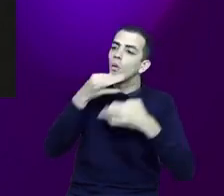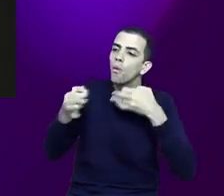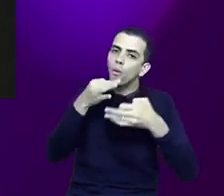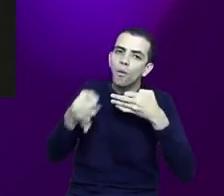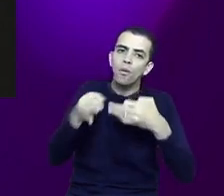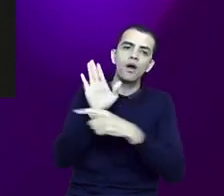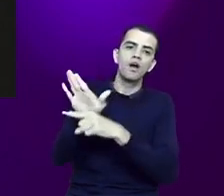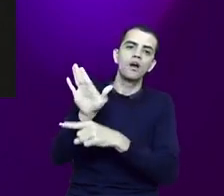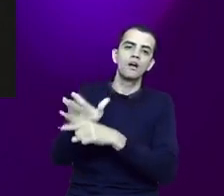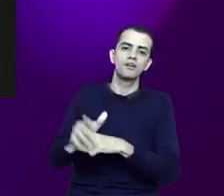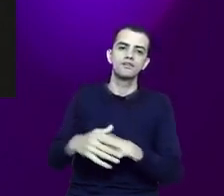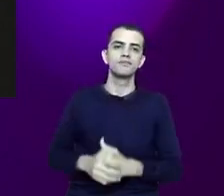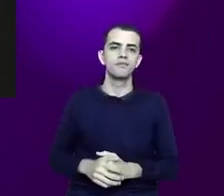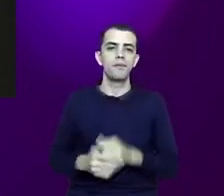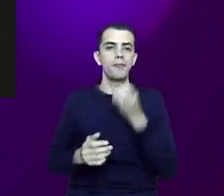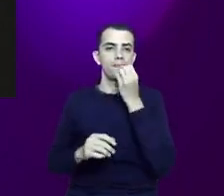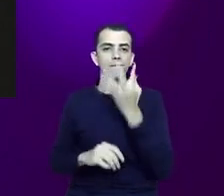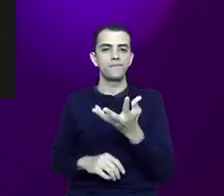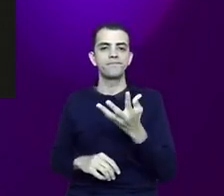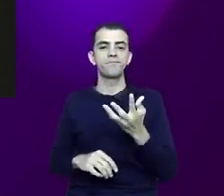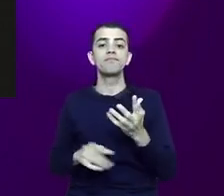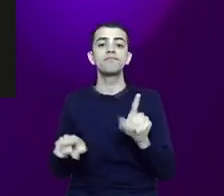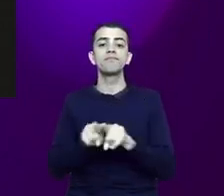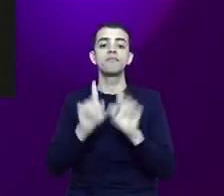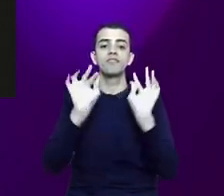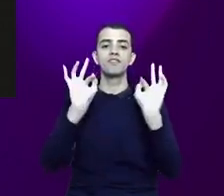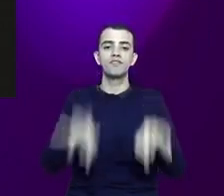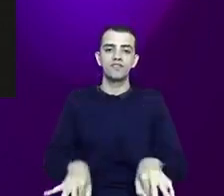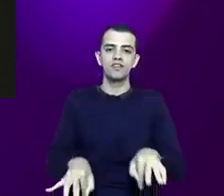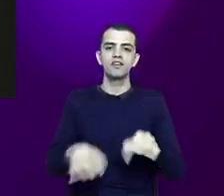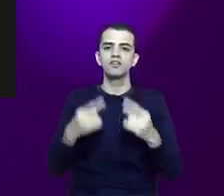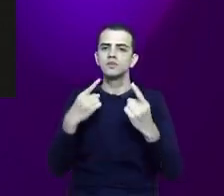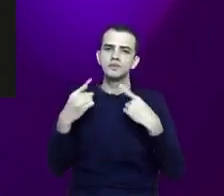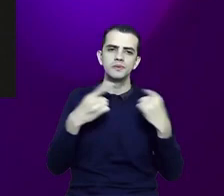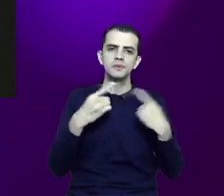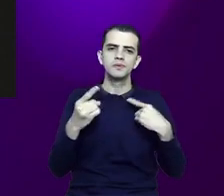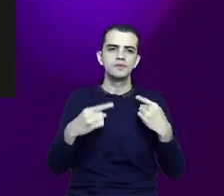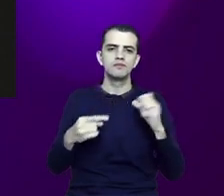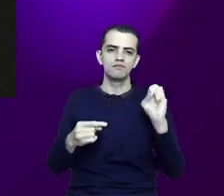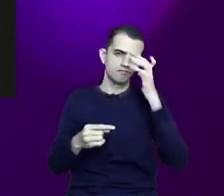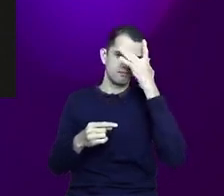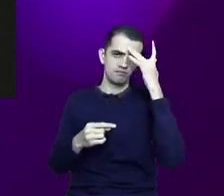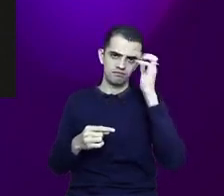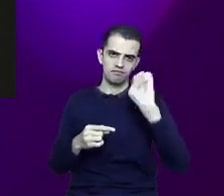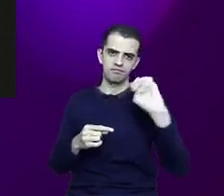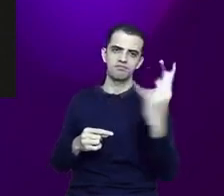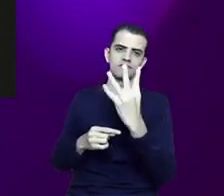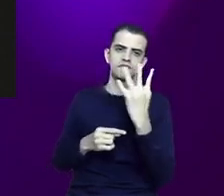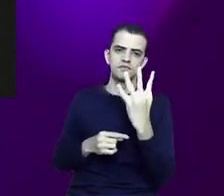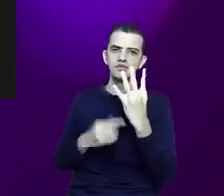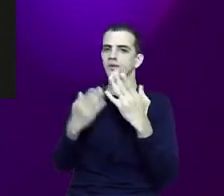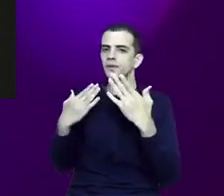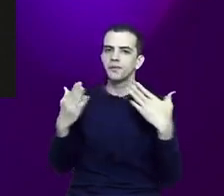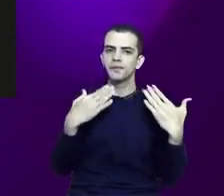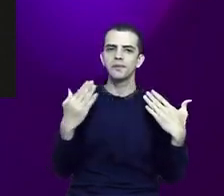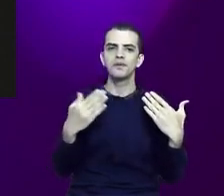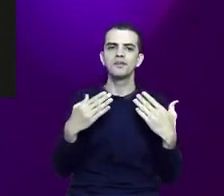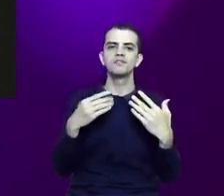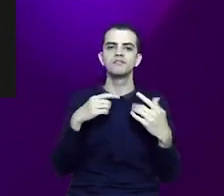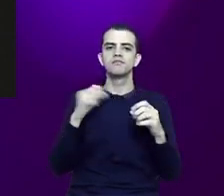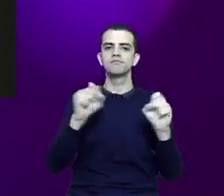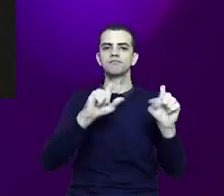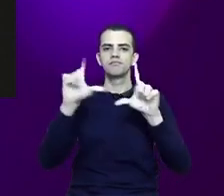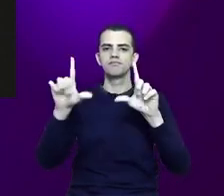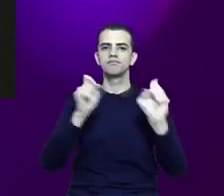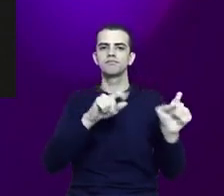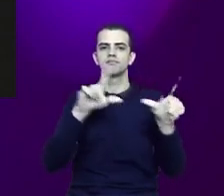desse colega. E aqui um exemplo final, então, de uma discussão agora a quatro cabeças, a gente discutindo vários casos, eu